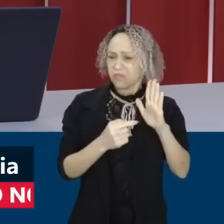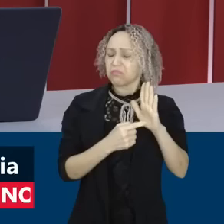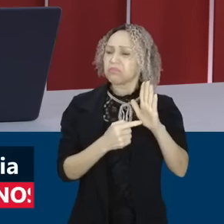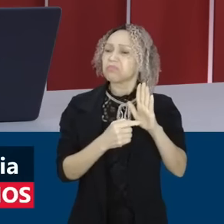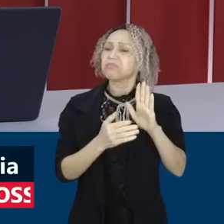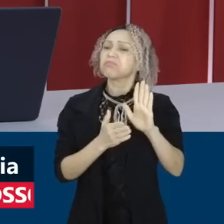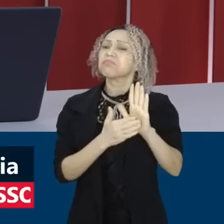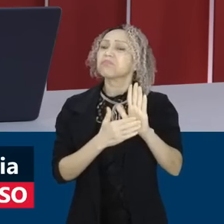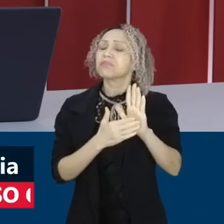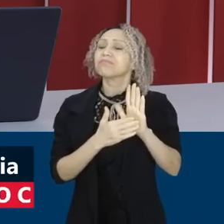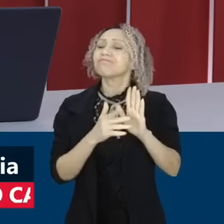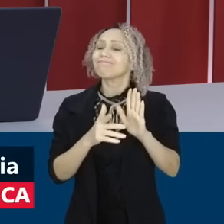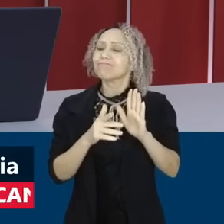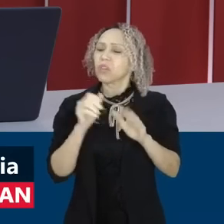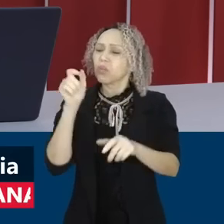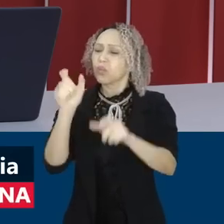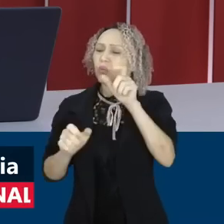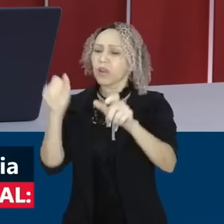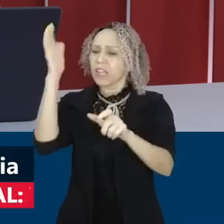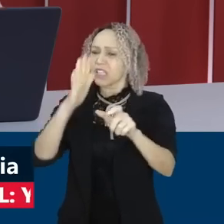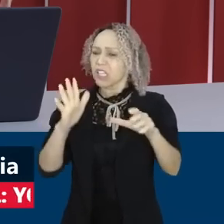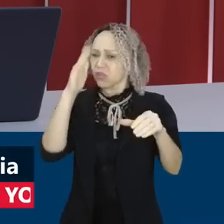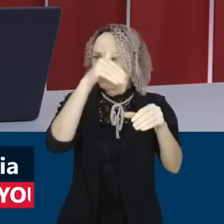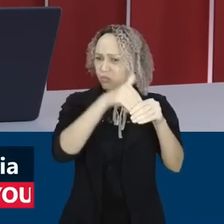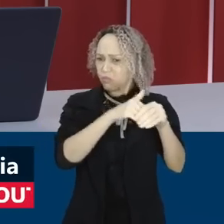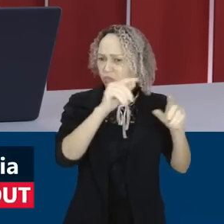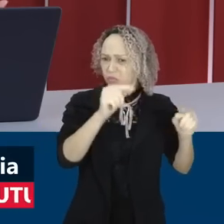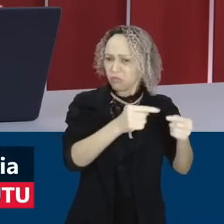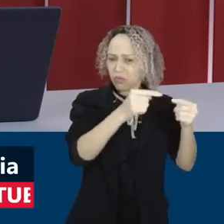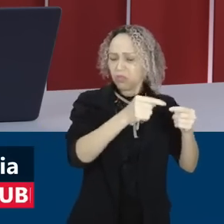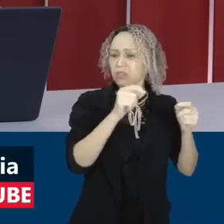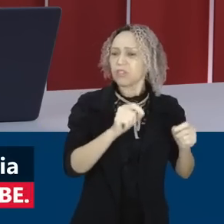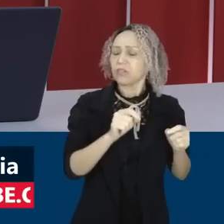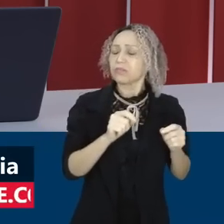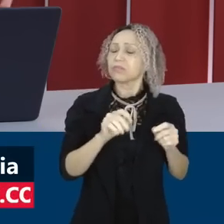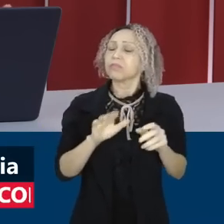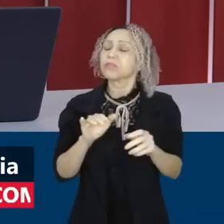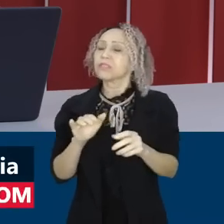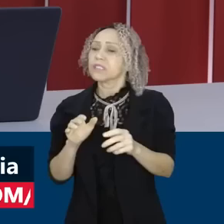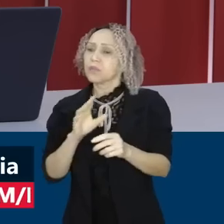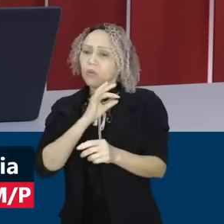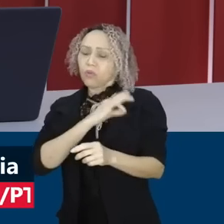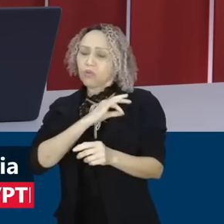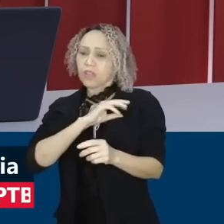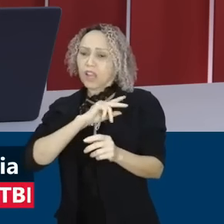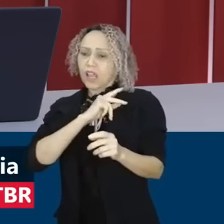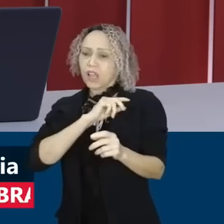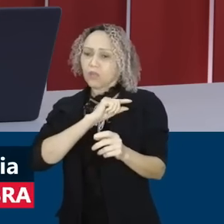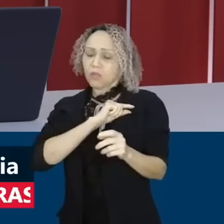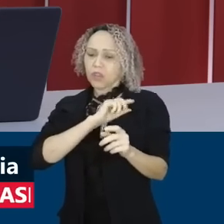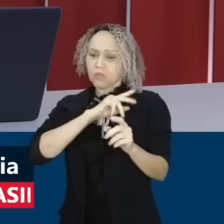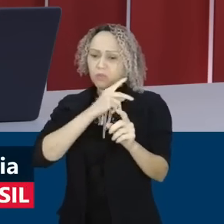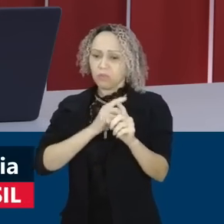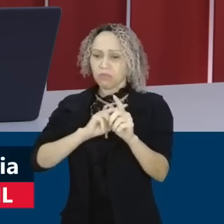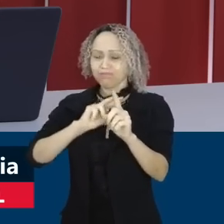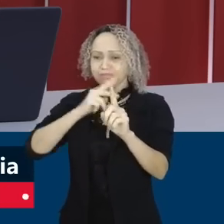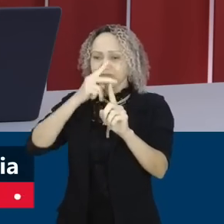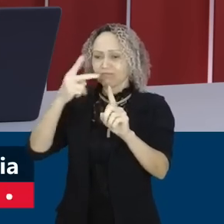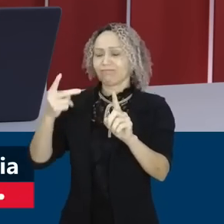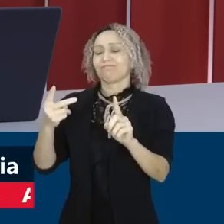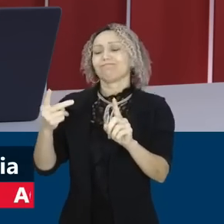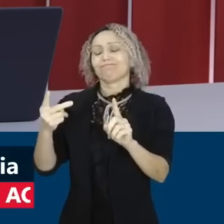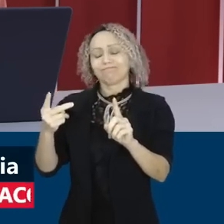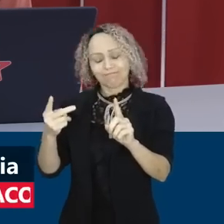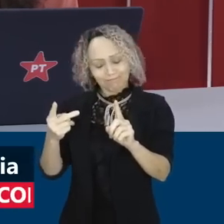Auxílio Brasil de R$600, o reajuste do salário mínimo. Isso é uma unanimidade, né? E o parlamento tem que responder.